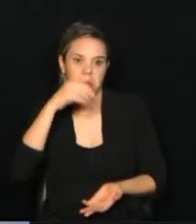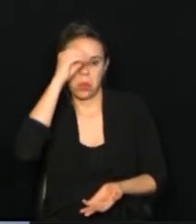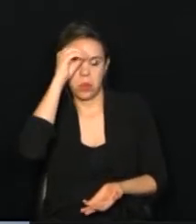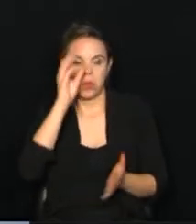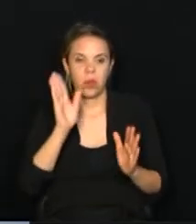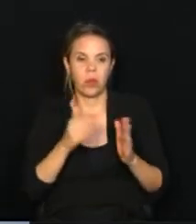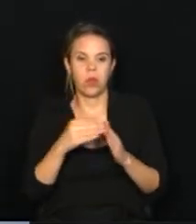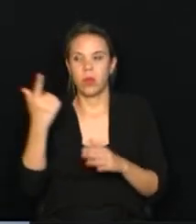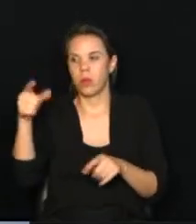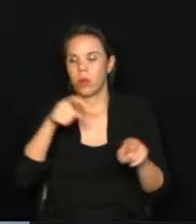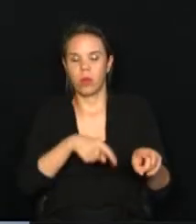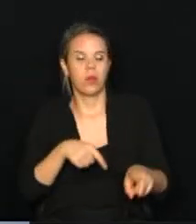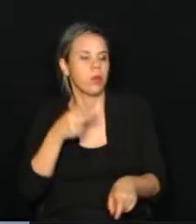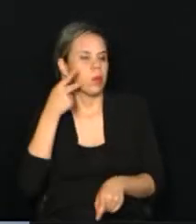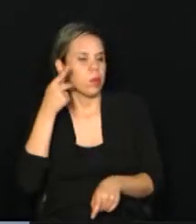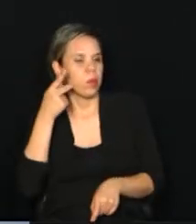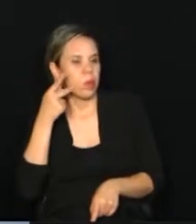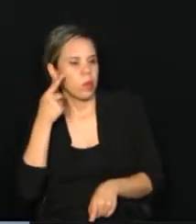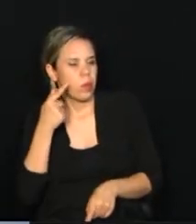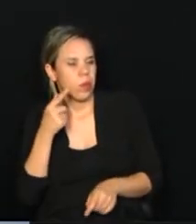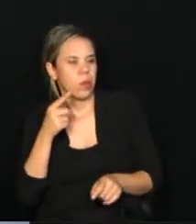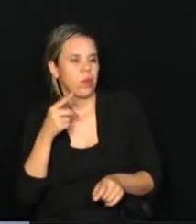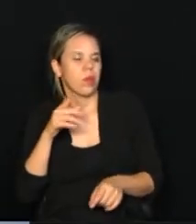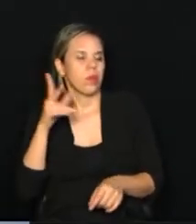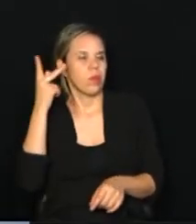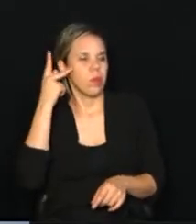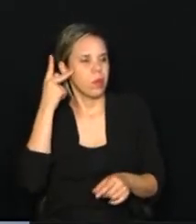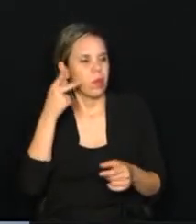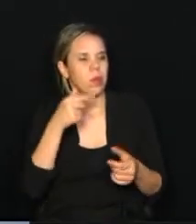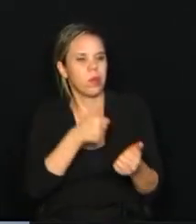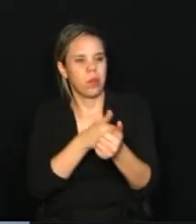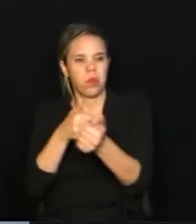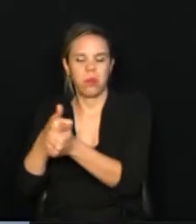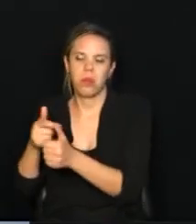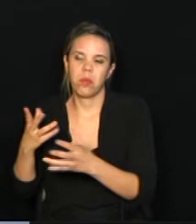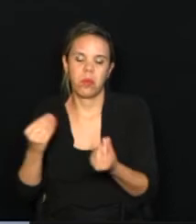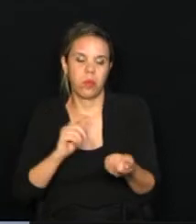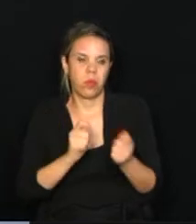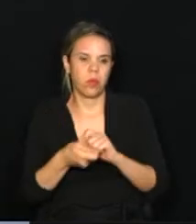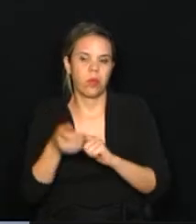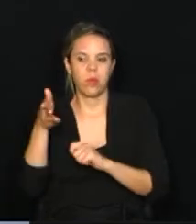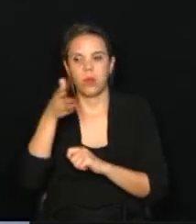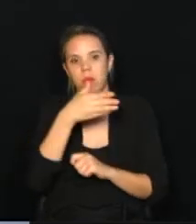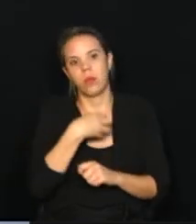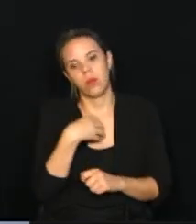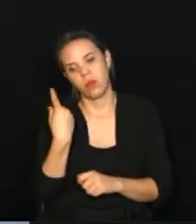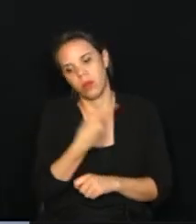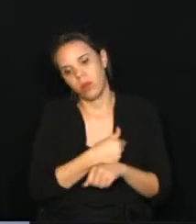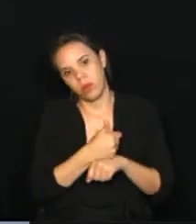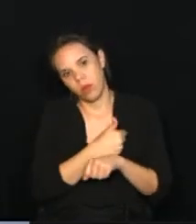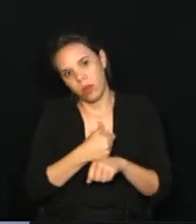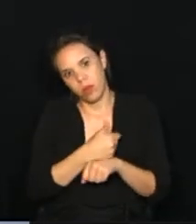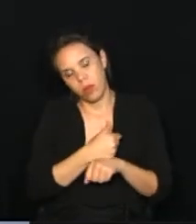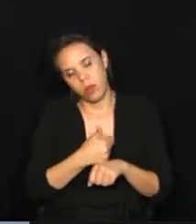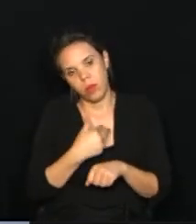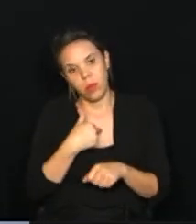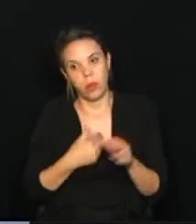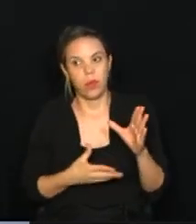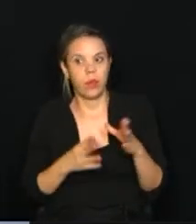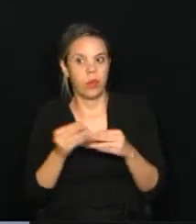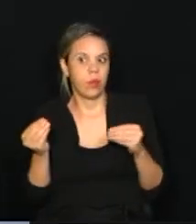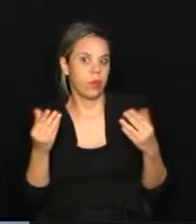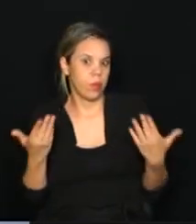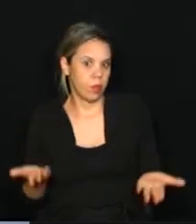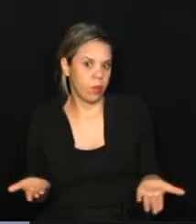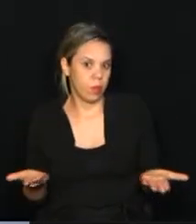morei em Recife, morei em Blumenau, morei em Santo André. A gente acaba se adaptando, não tem jeito, é a nossa carreira, não tem como fugir. Mas hoje,